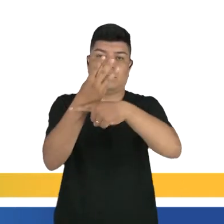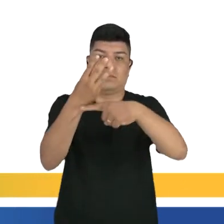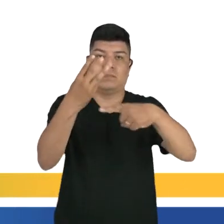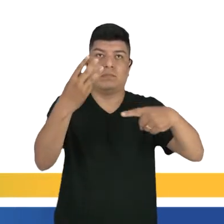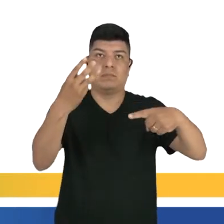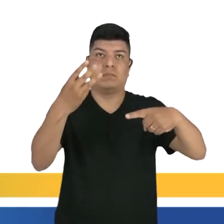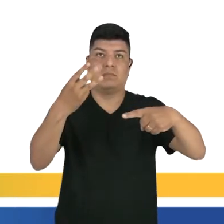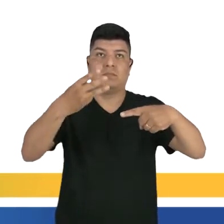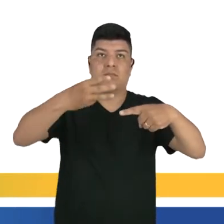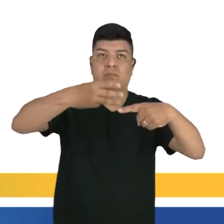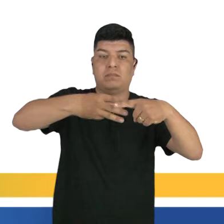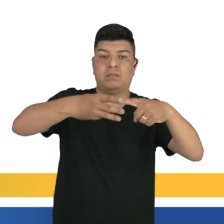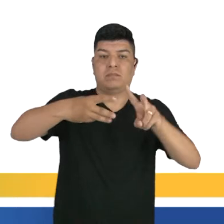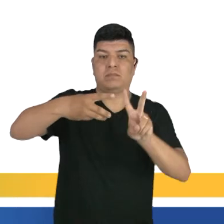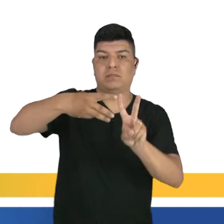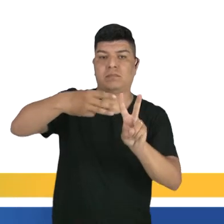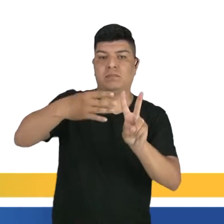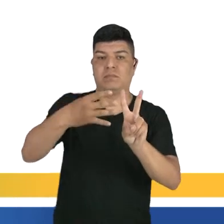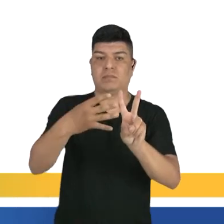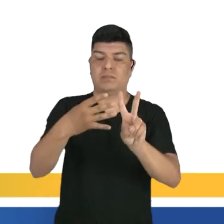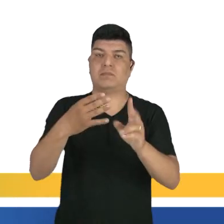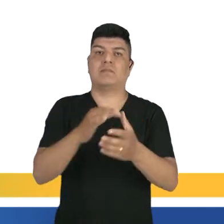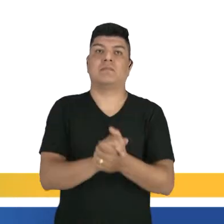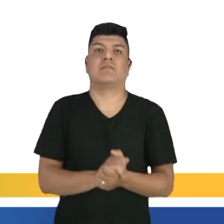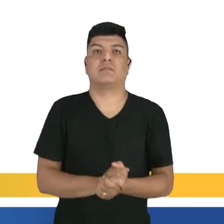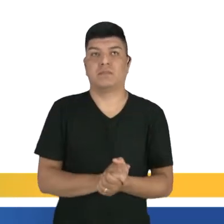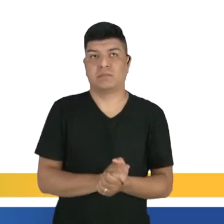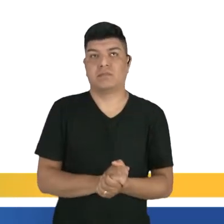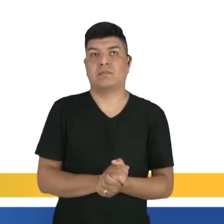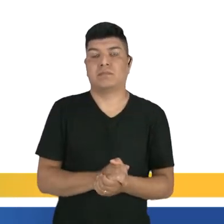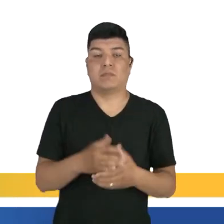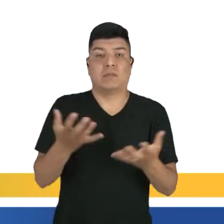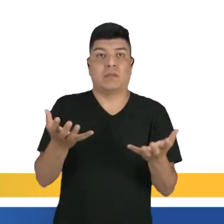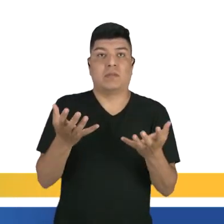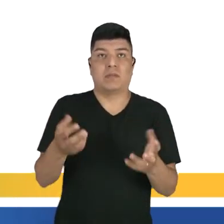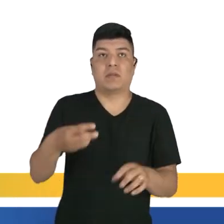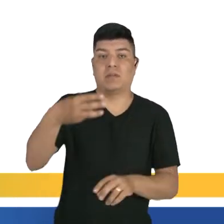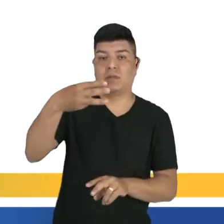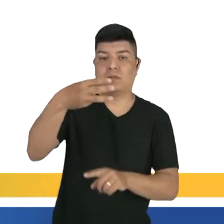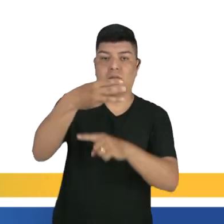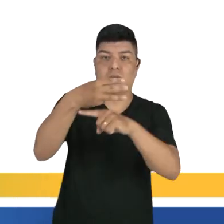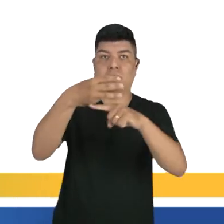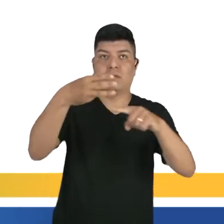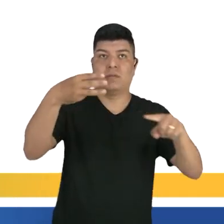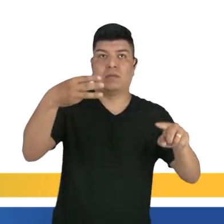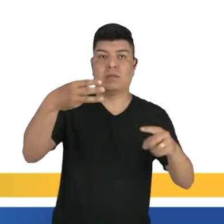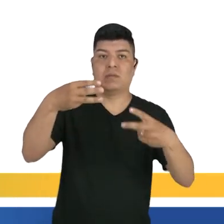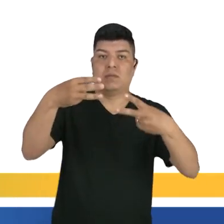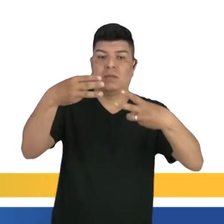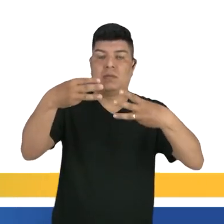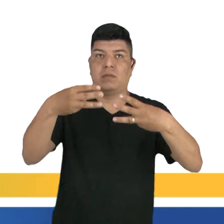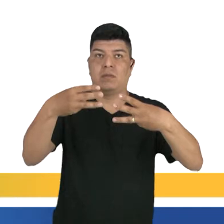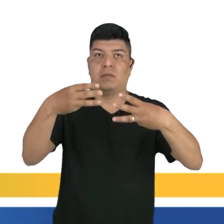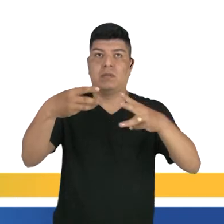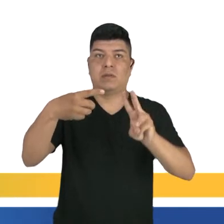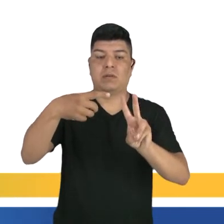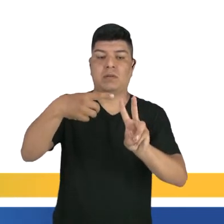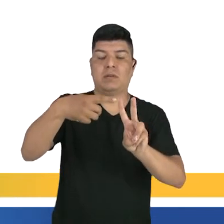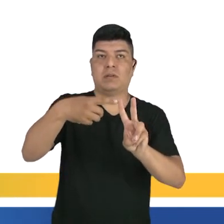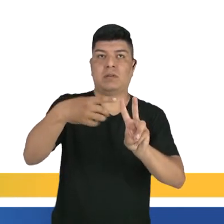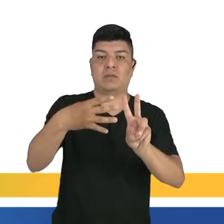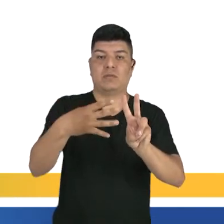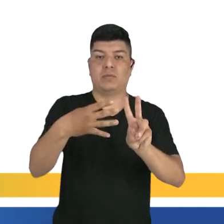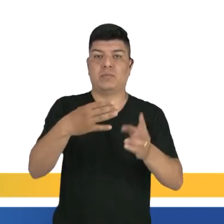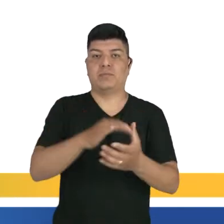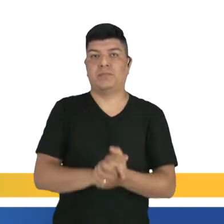Eu quero racionalizar, né, o valor dessa medida, 3 sobre raiz cúbica de 4. Que fração nós vamos obter? Então